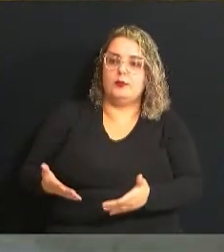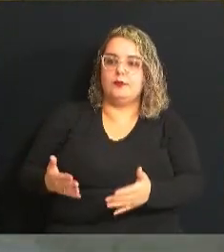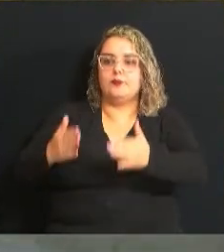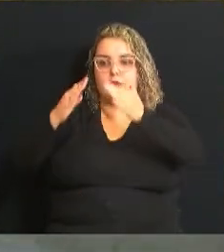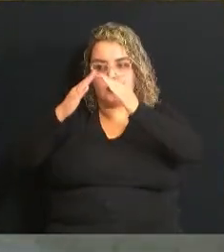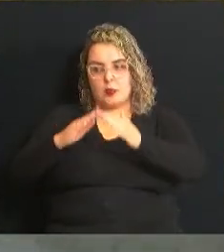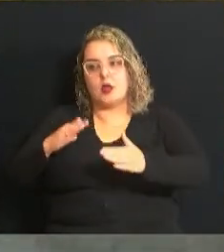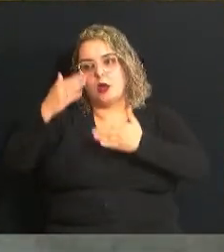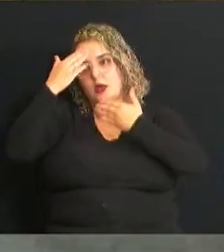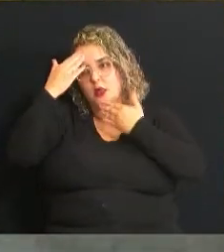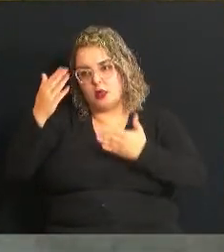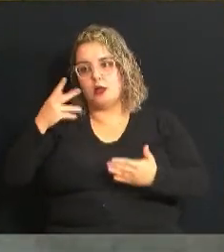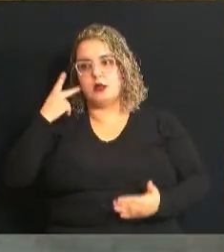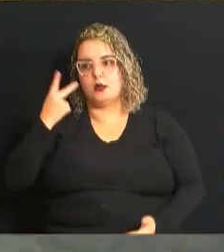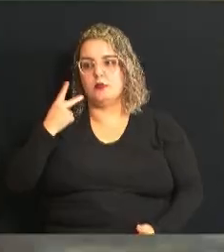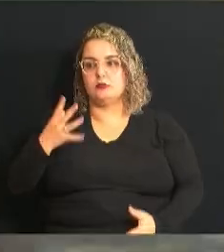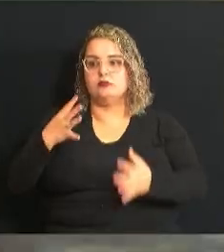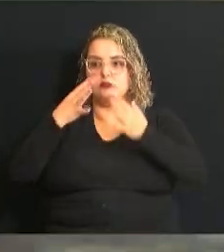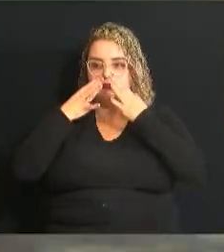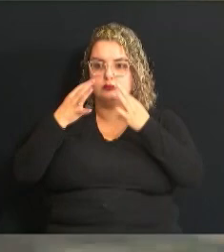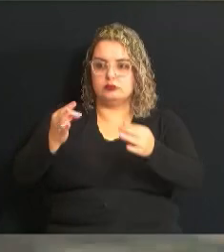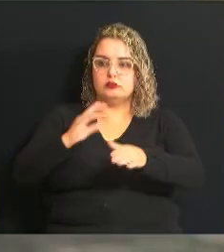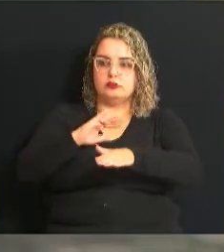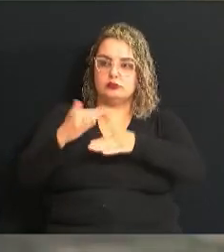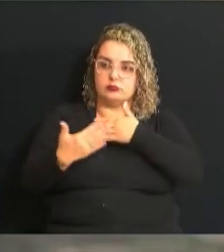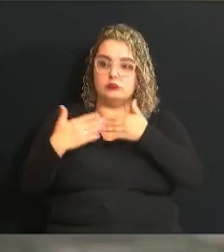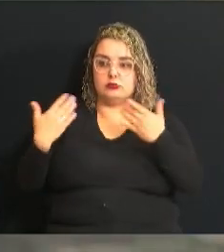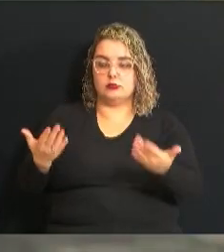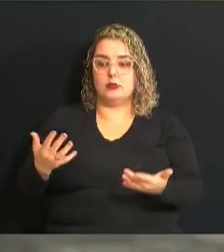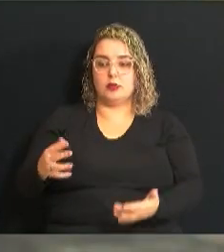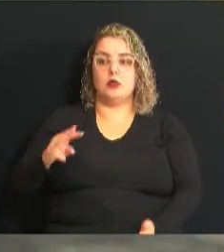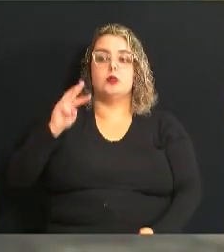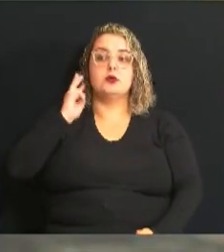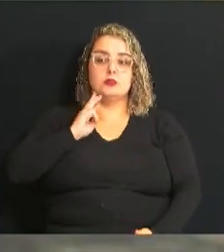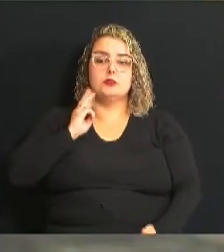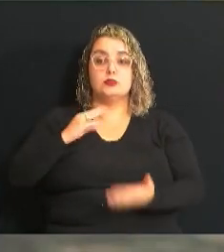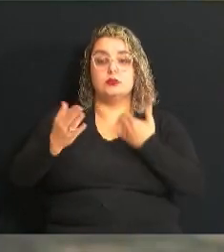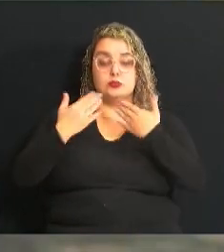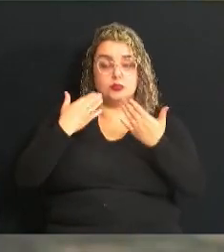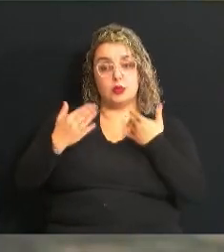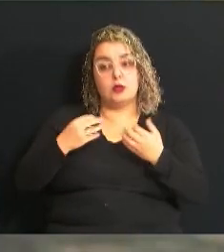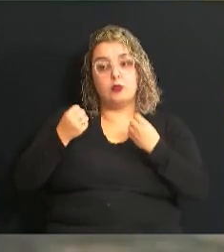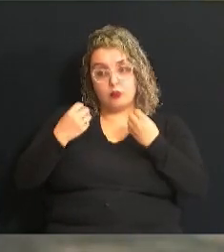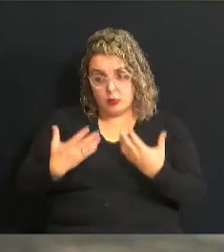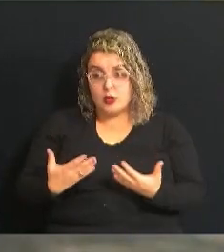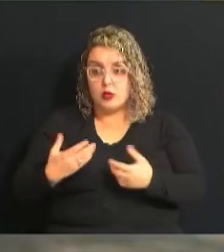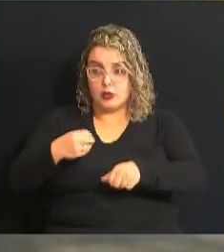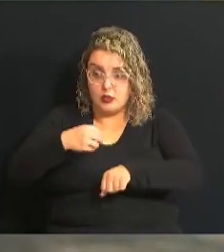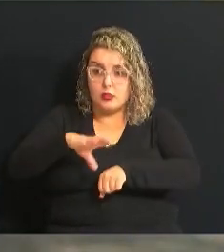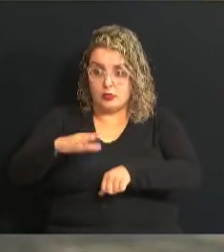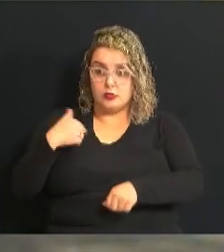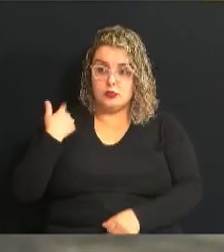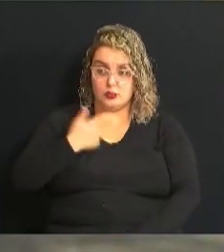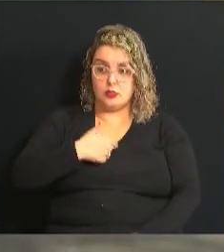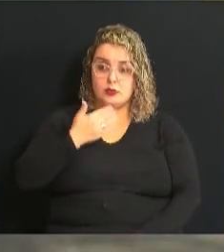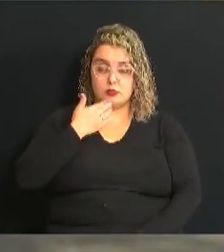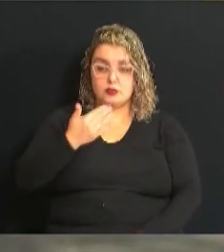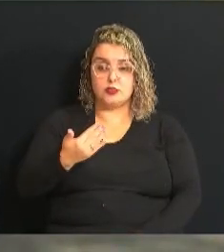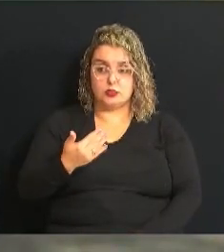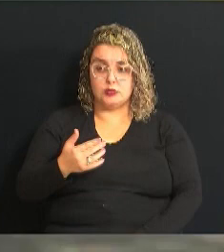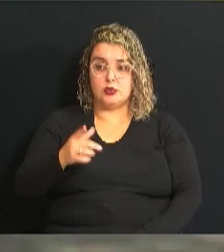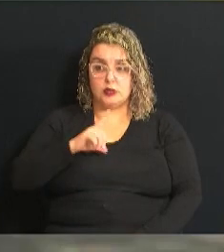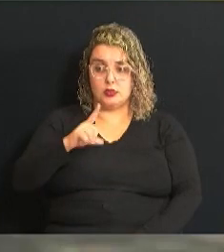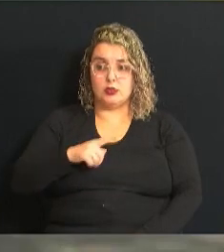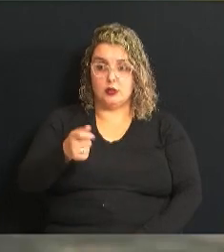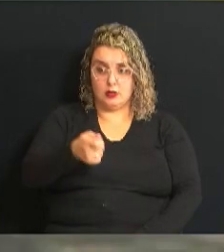por essa atenção dada ao bairro. O Cecílio, a gente tem um diálogo bom que ele encaminha, pelo menos, nosso pedido. A gente tem, pela associação, a